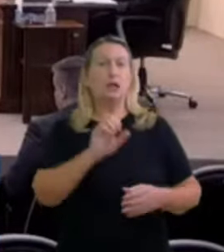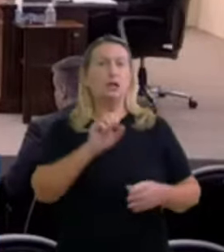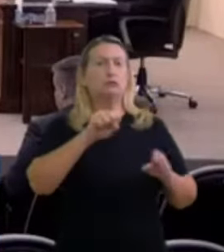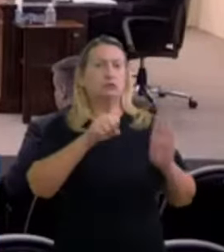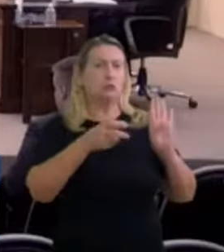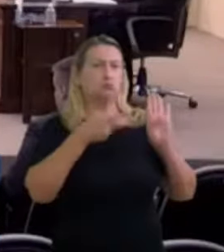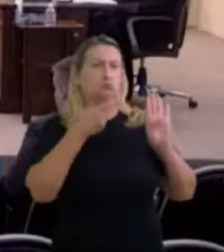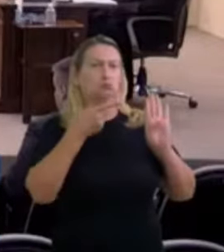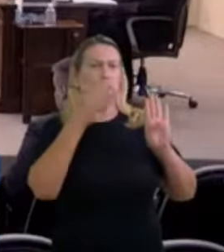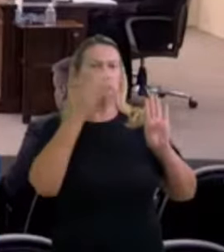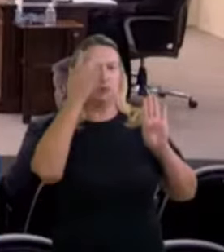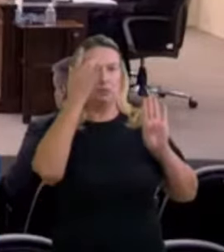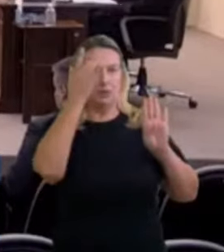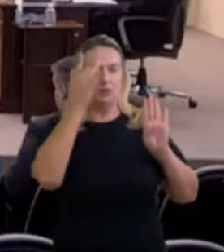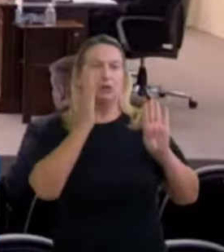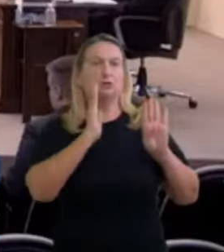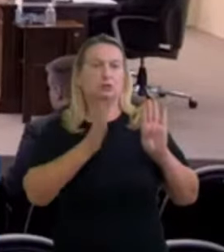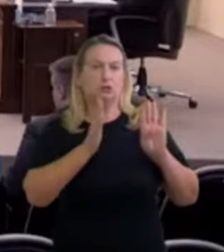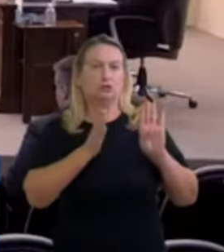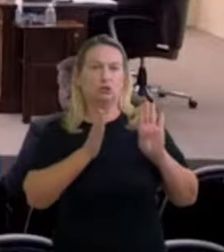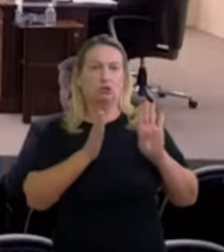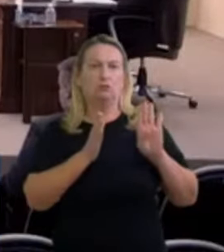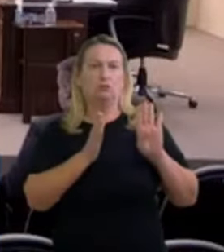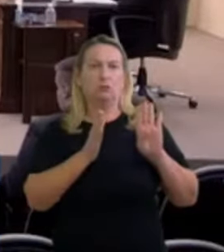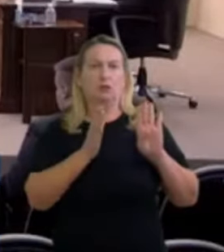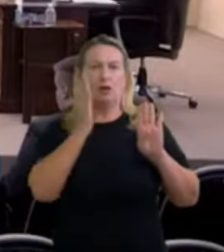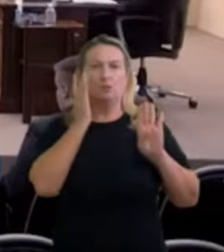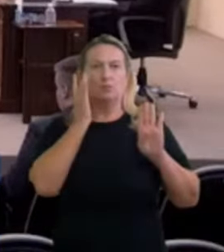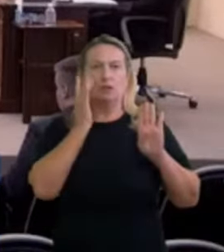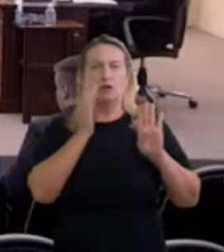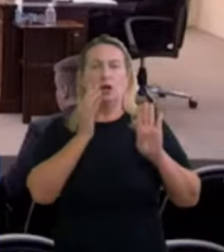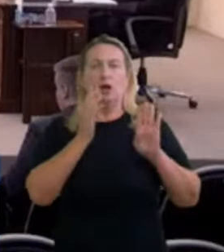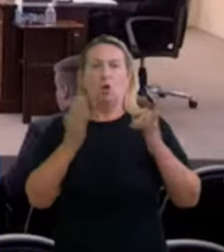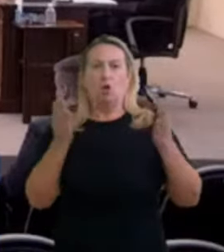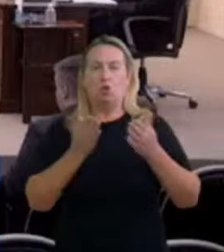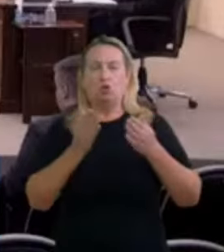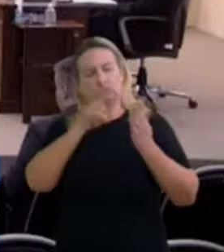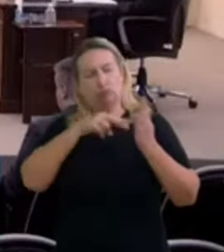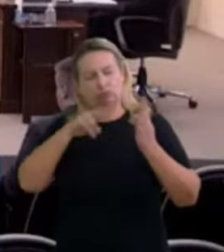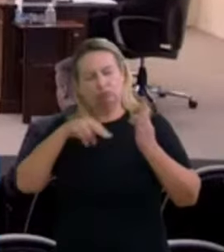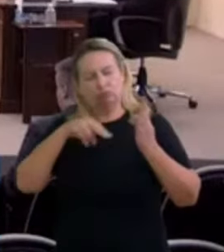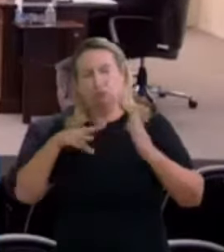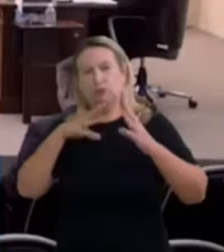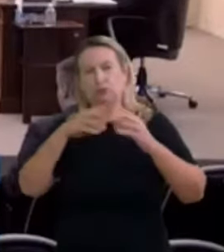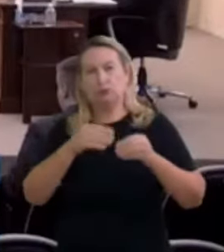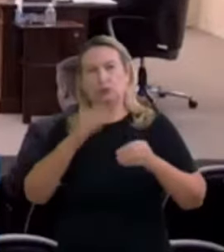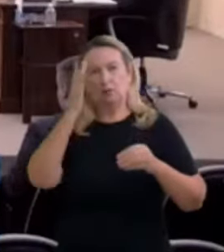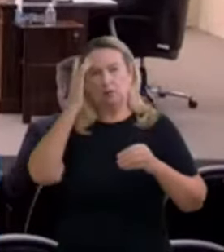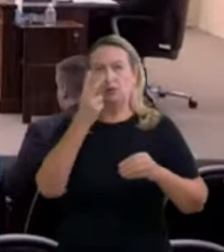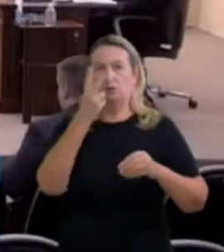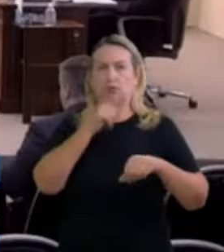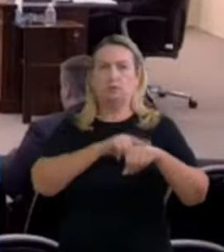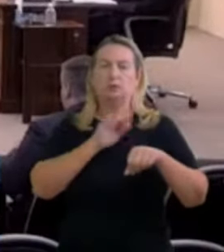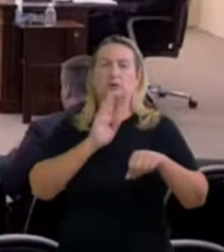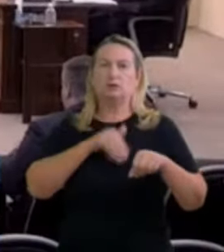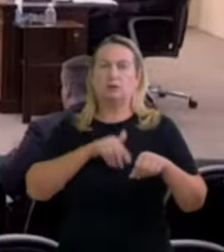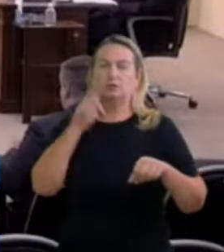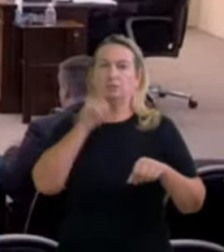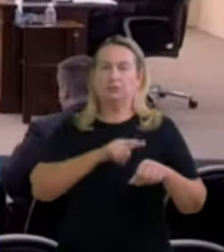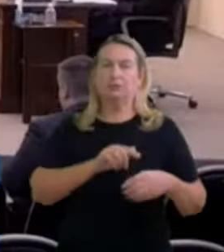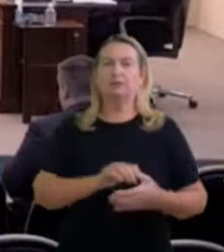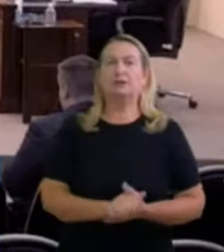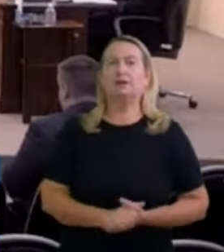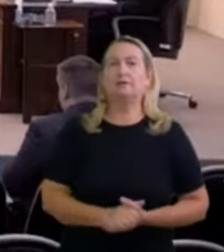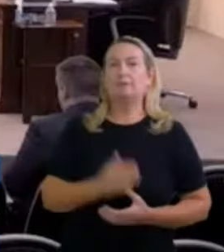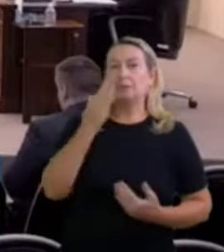tem uma sessão já pré-agendada eu trago no na sessão de amanhã 12 da tarde obrigado Desembargador